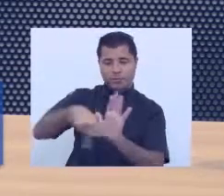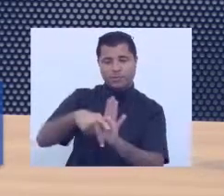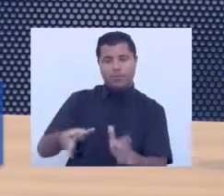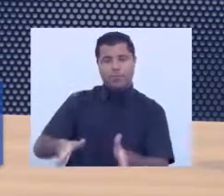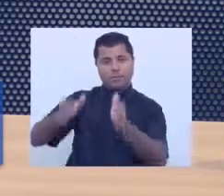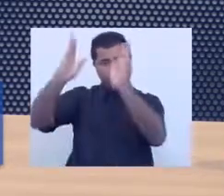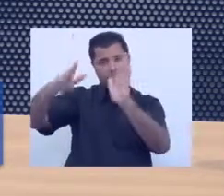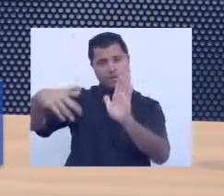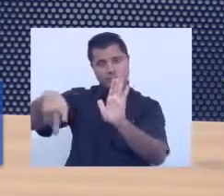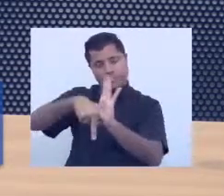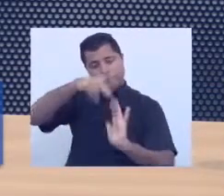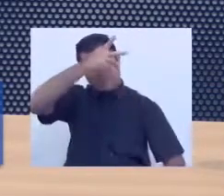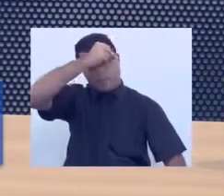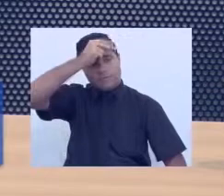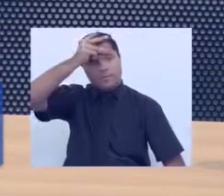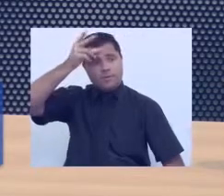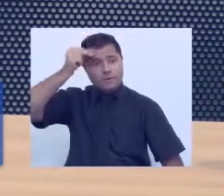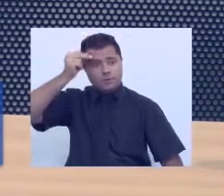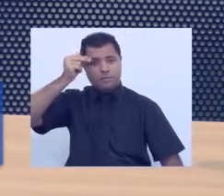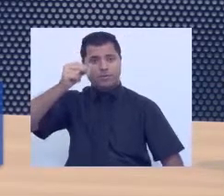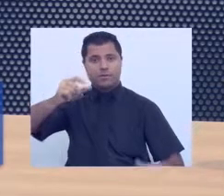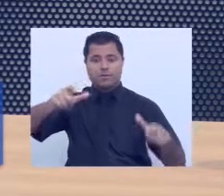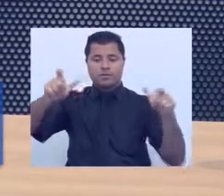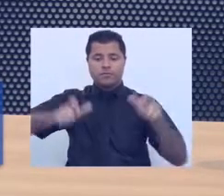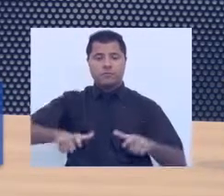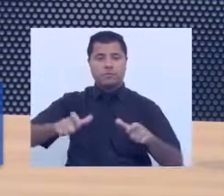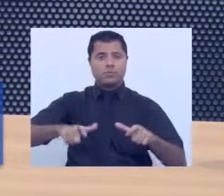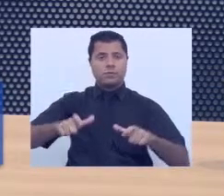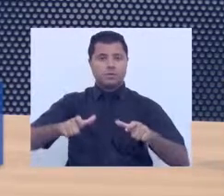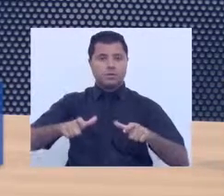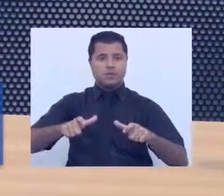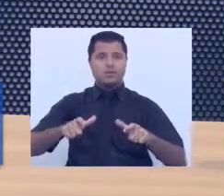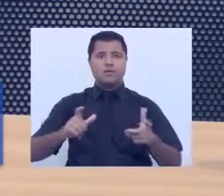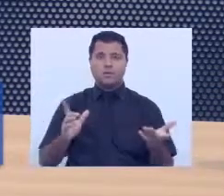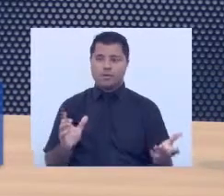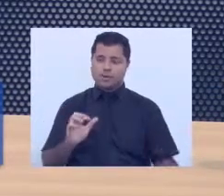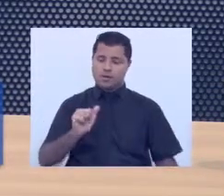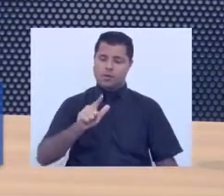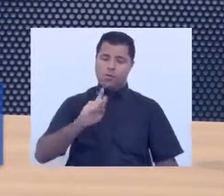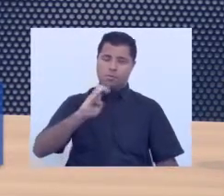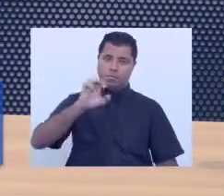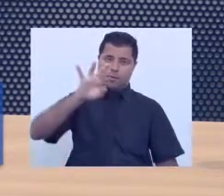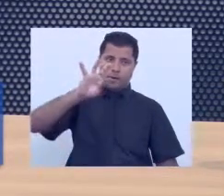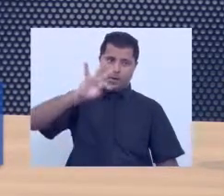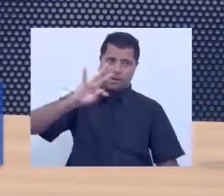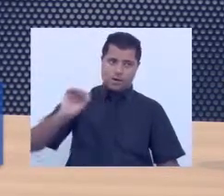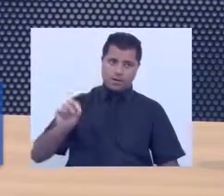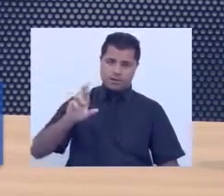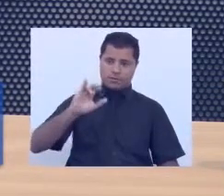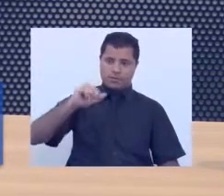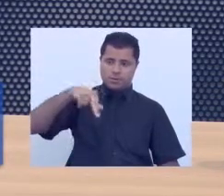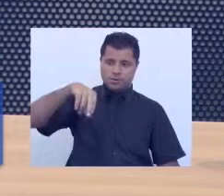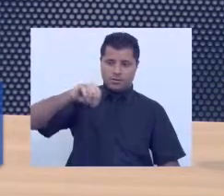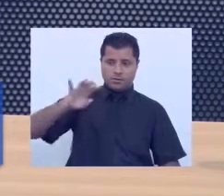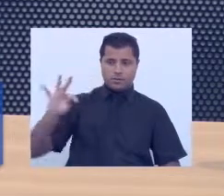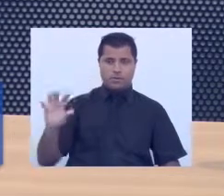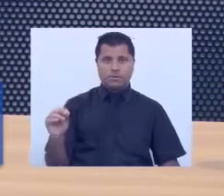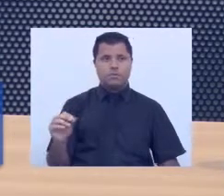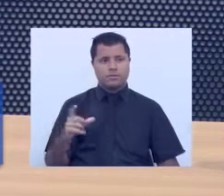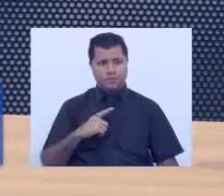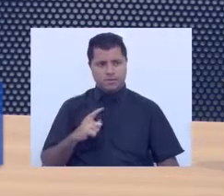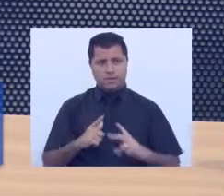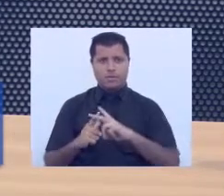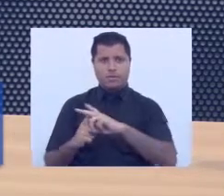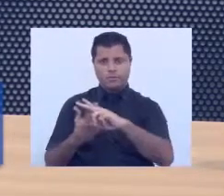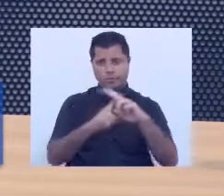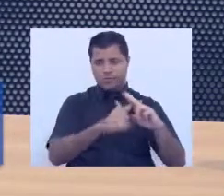da prefeitura, que fica aqui na Alberto Rinotto Bento, que aqui é a manutenção predial também. E